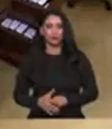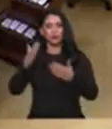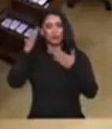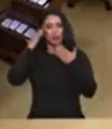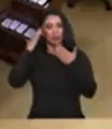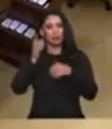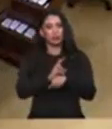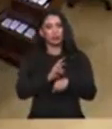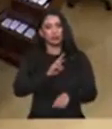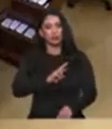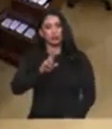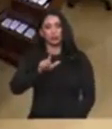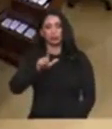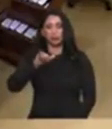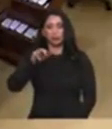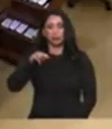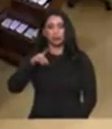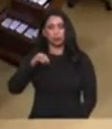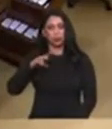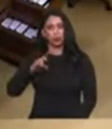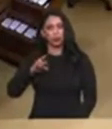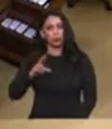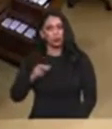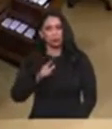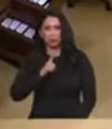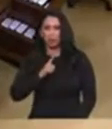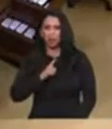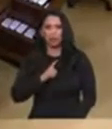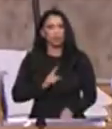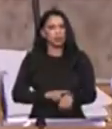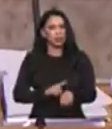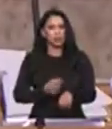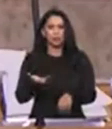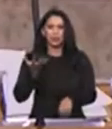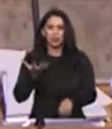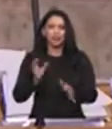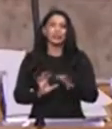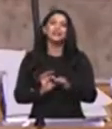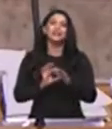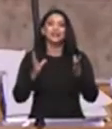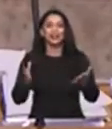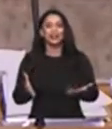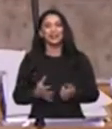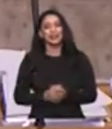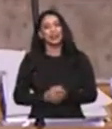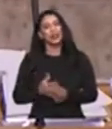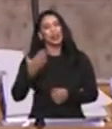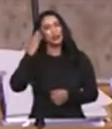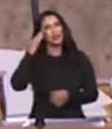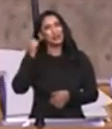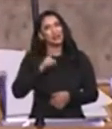Agradeço a doutora Lindora Araújo, que ainda teria tempo para continuar a sua manifestação. É que eu sei que tem um compromisso às